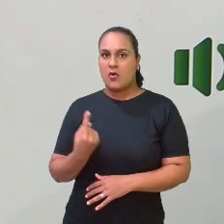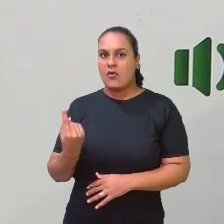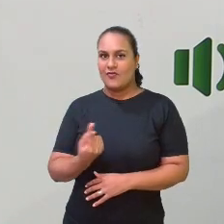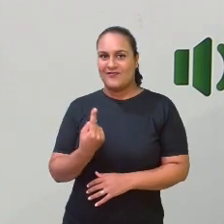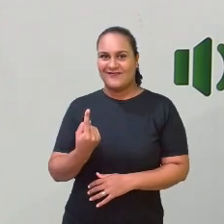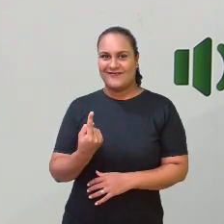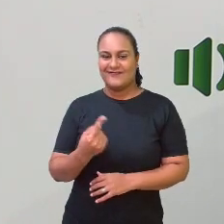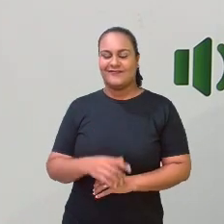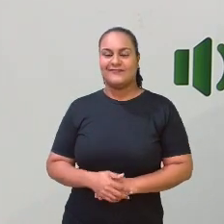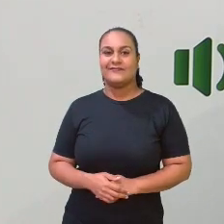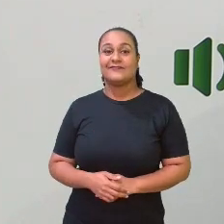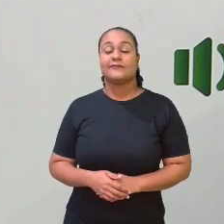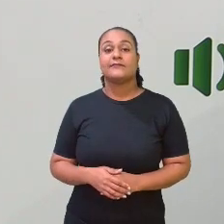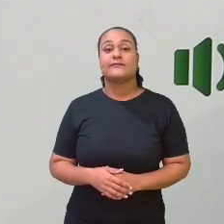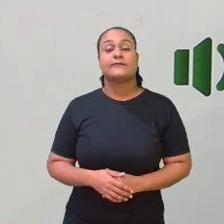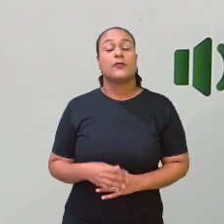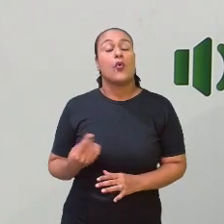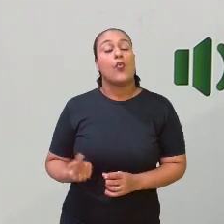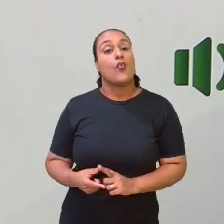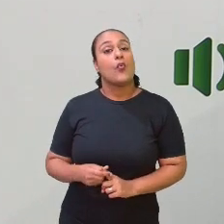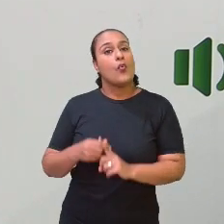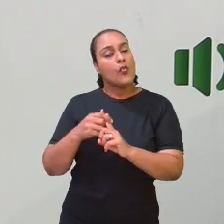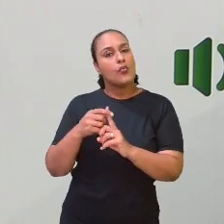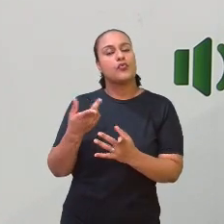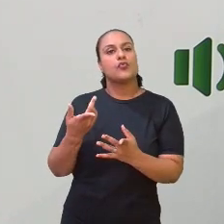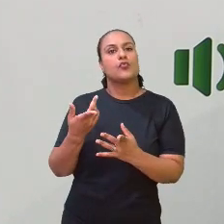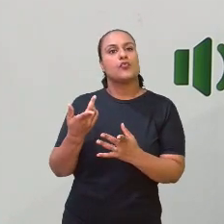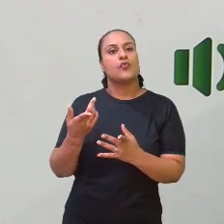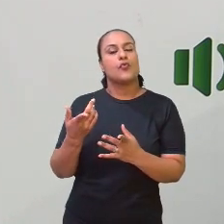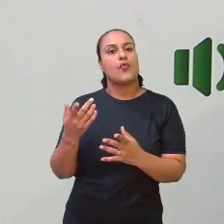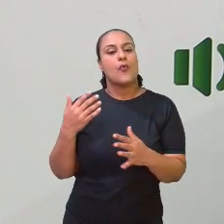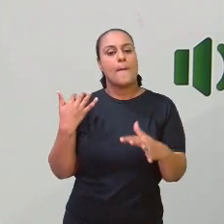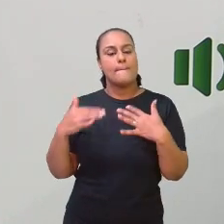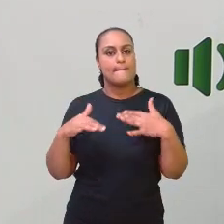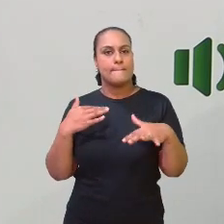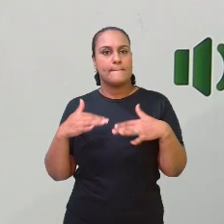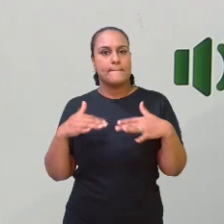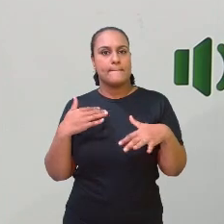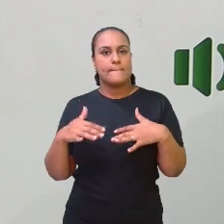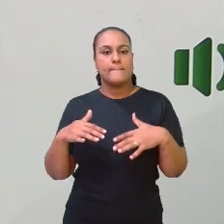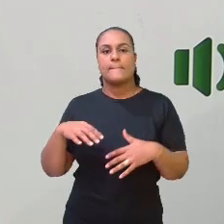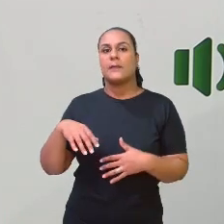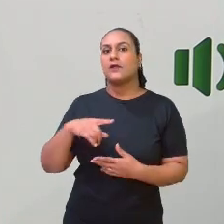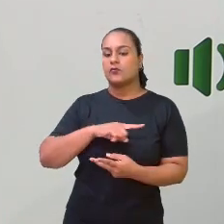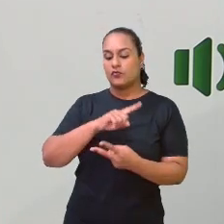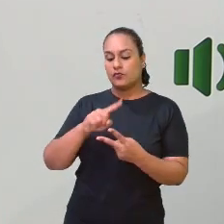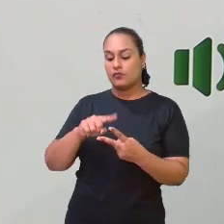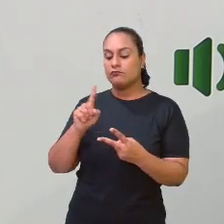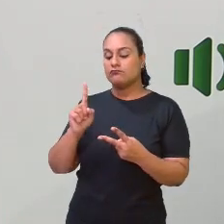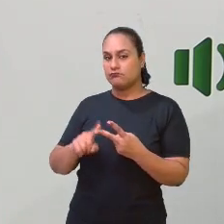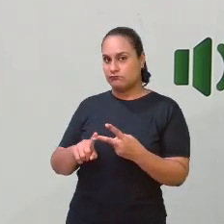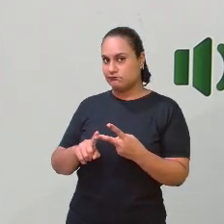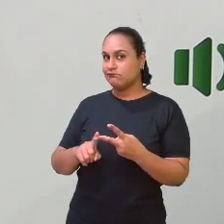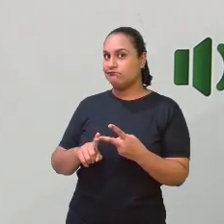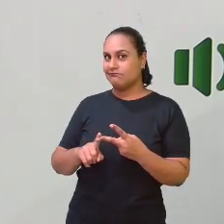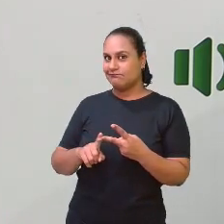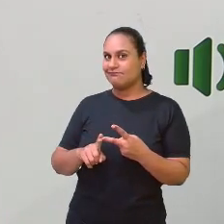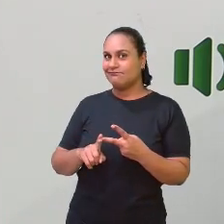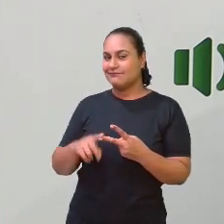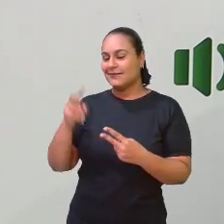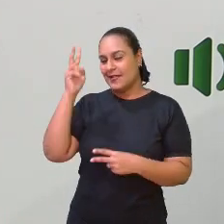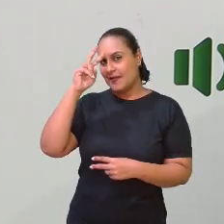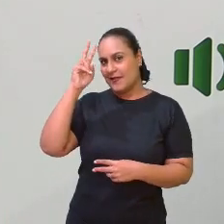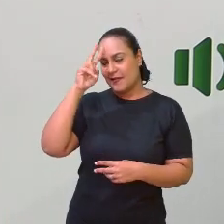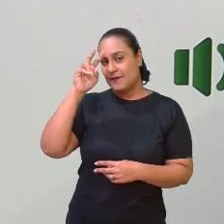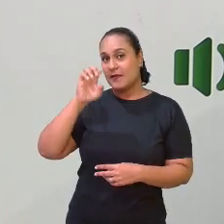esquece disso. Os únicos que têm o movimento voluntário são os estriados esqueléticos, beleza? Quando a gente